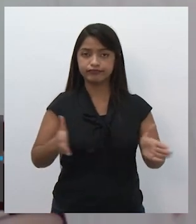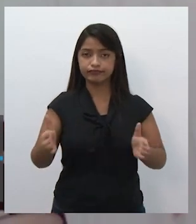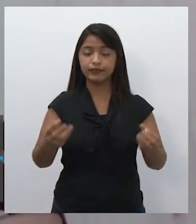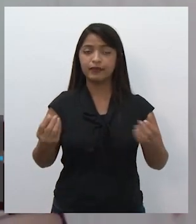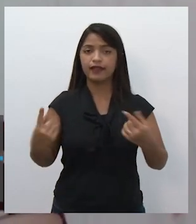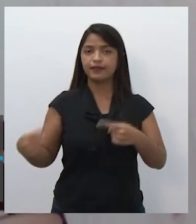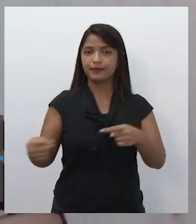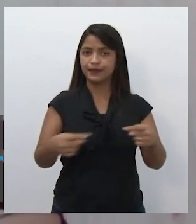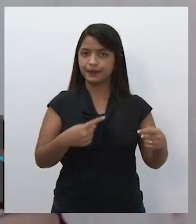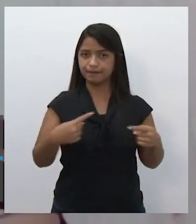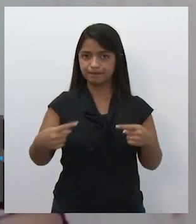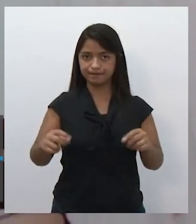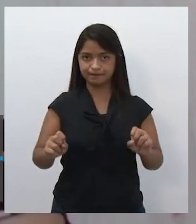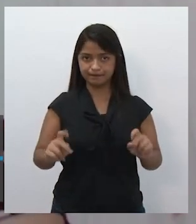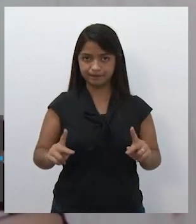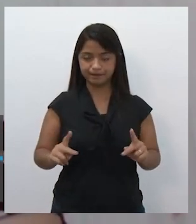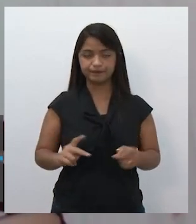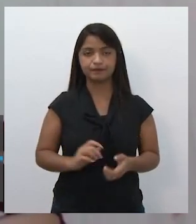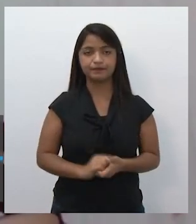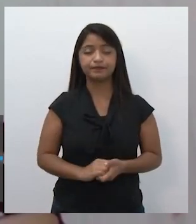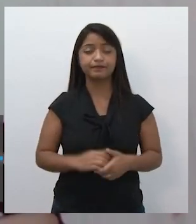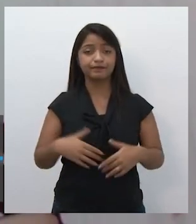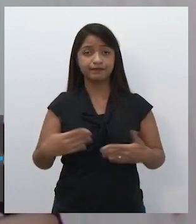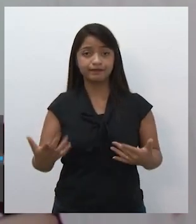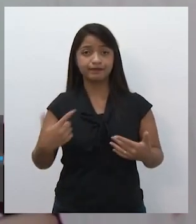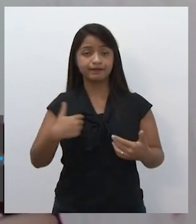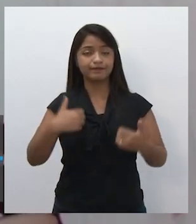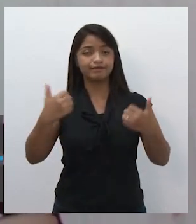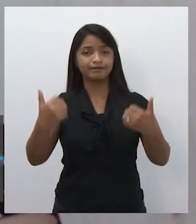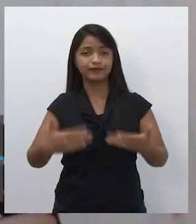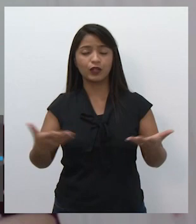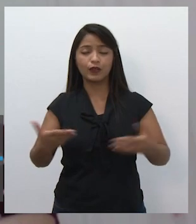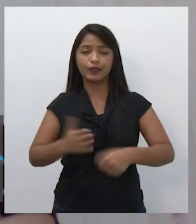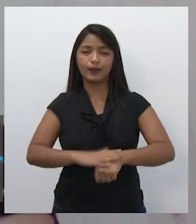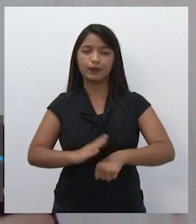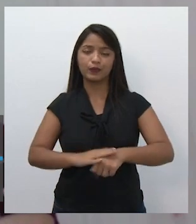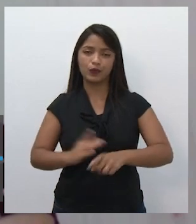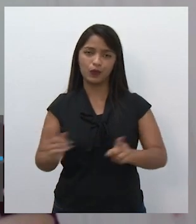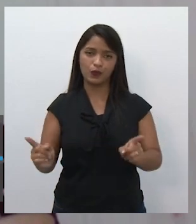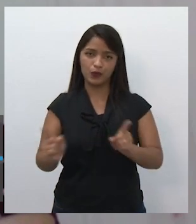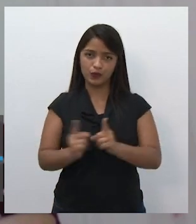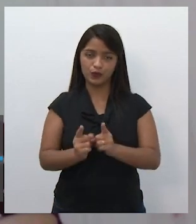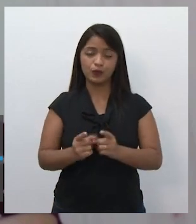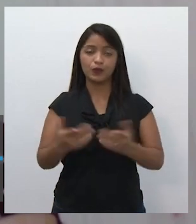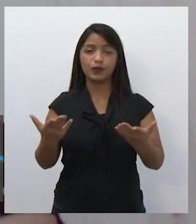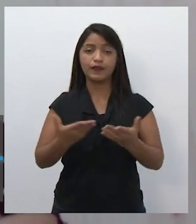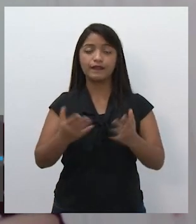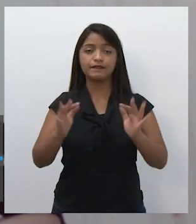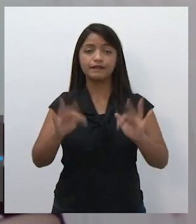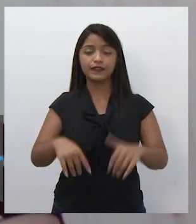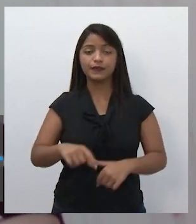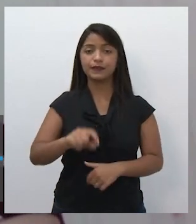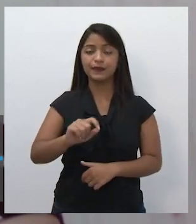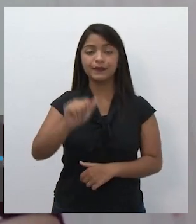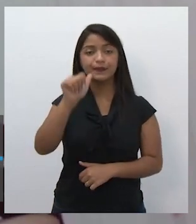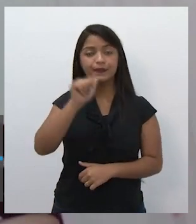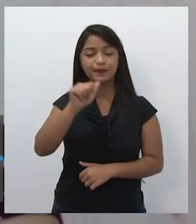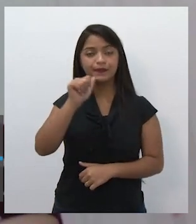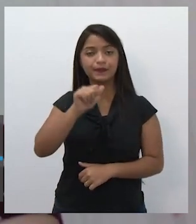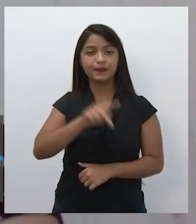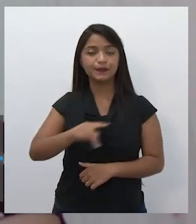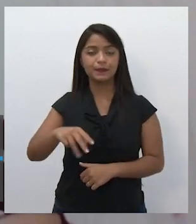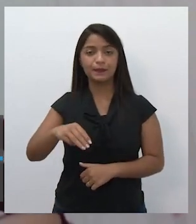tá? E, como eu falei, o nosso tempo é curto, né? Eu vou finalizar somente com um comentário da